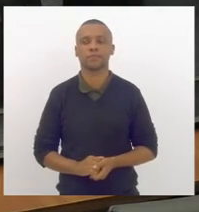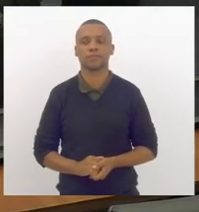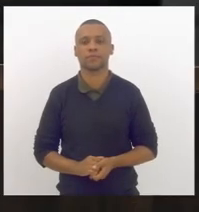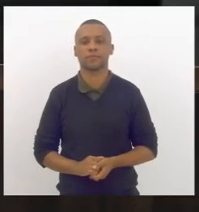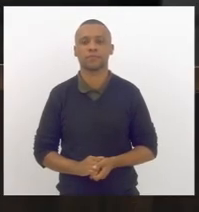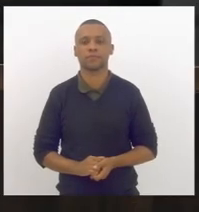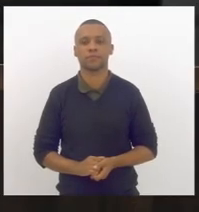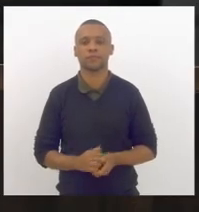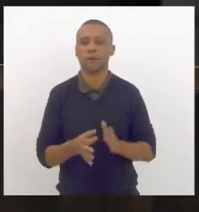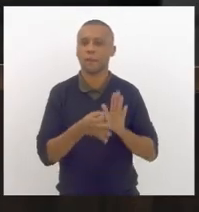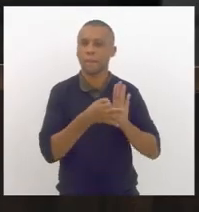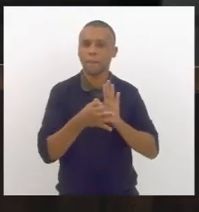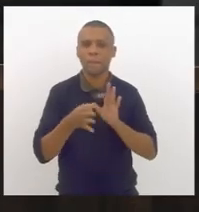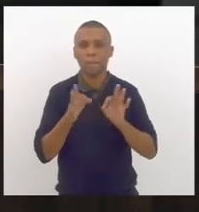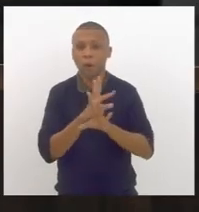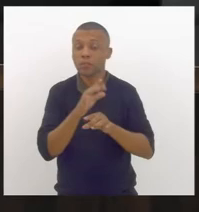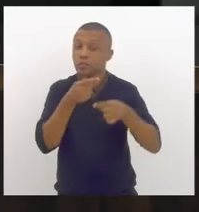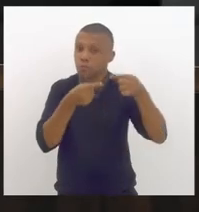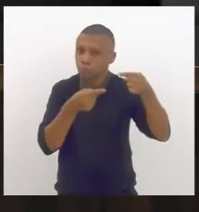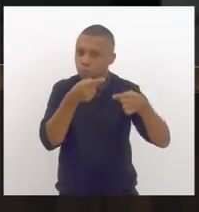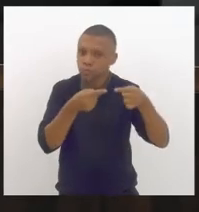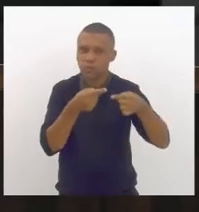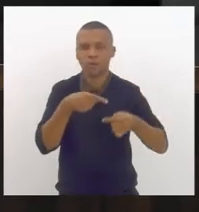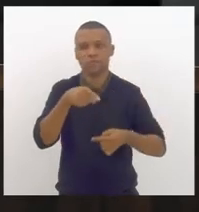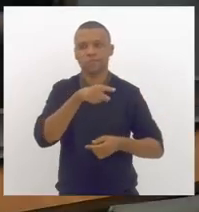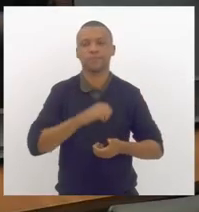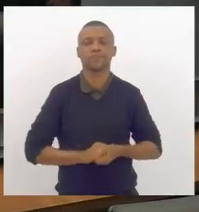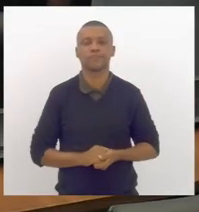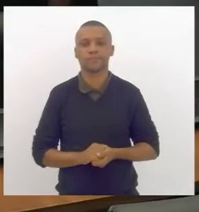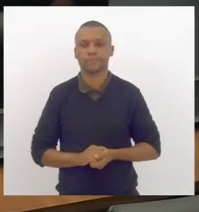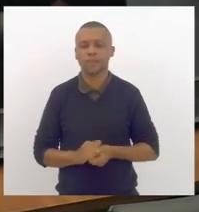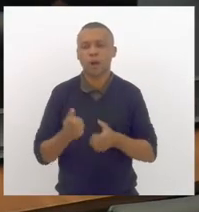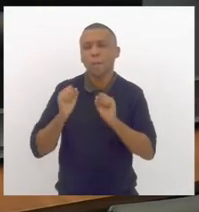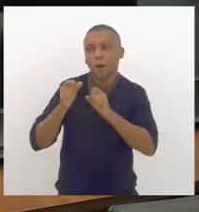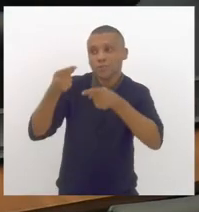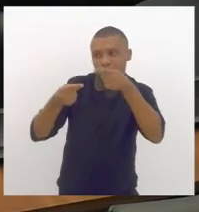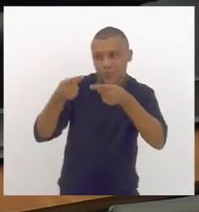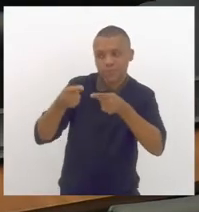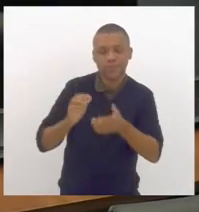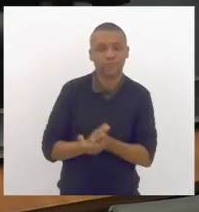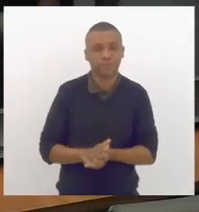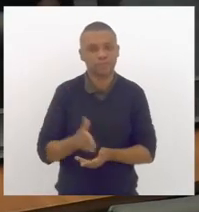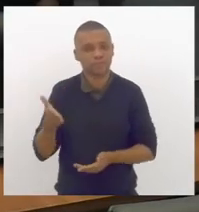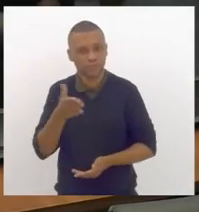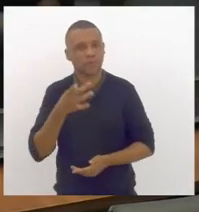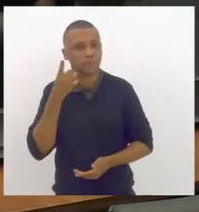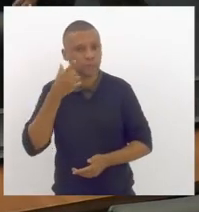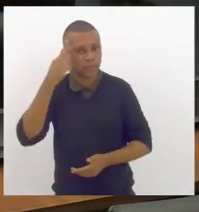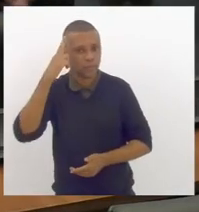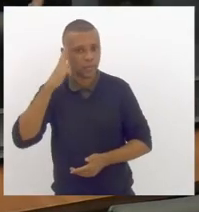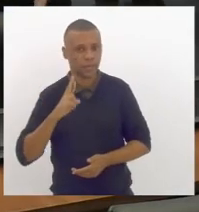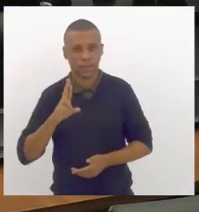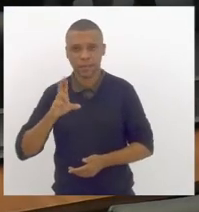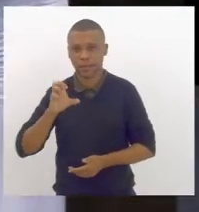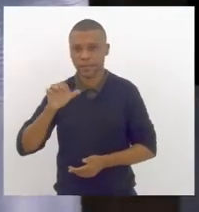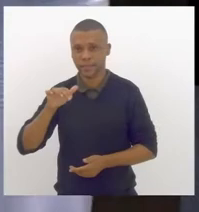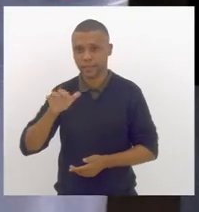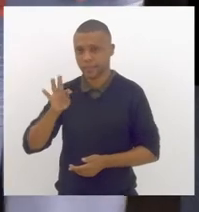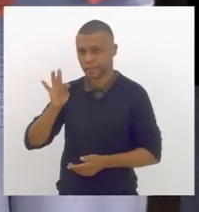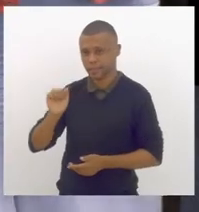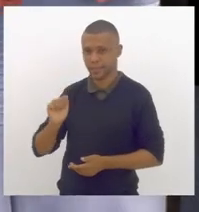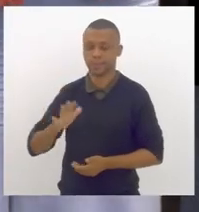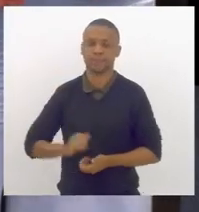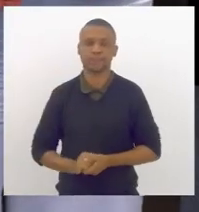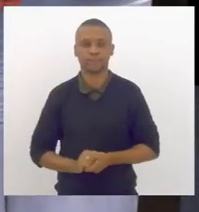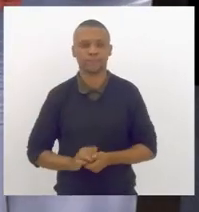Com os pareceres emitidos em discussão. Eu posso discutir, senhor presidente? Deputada Renata. Senhor presidente, para dizer